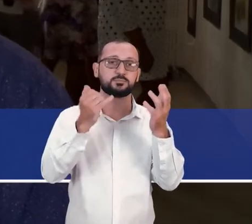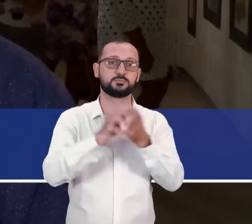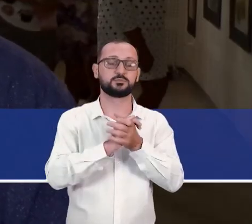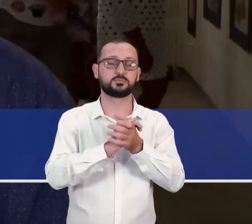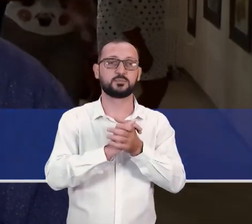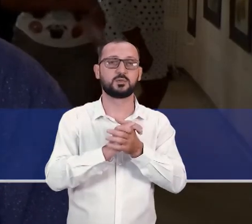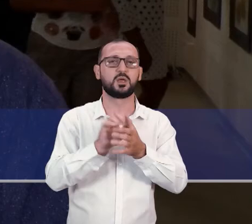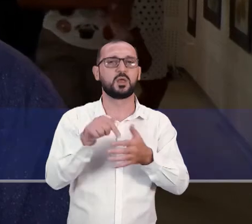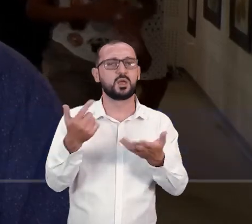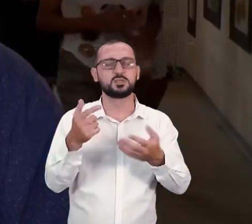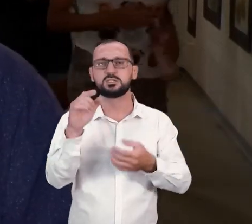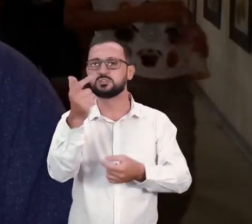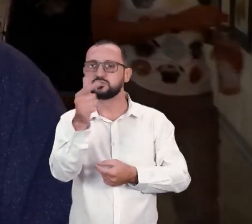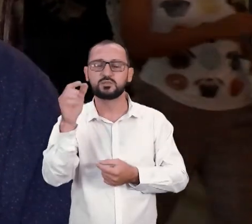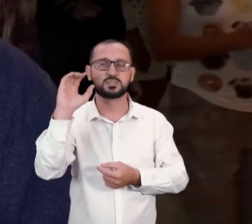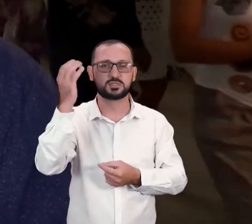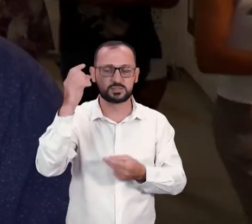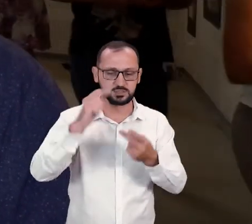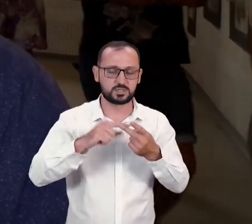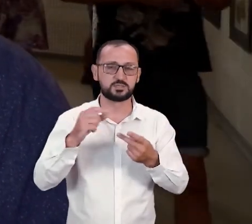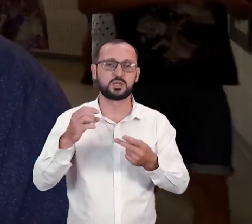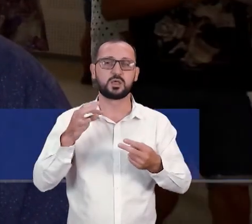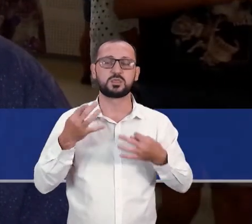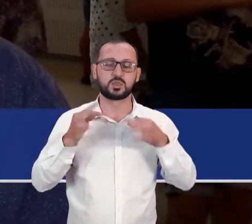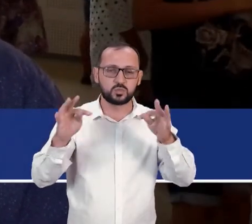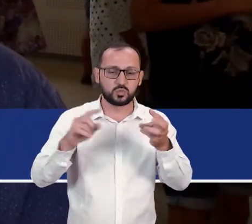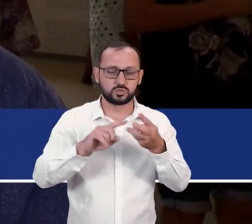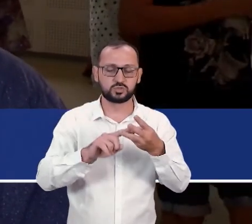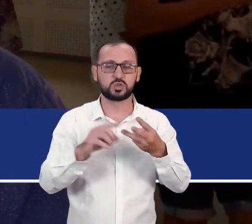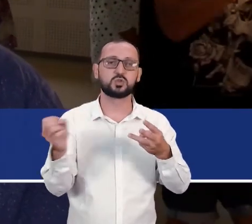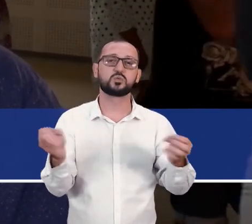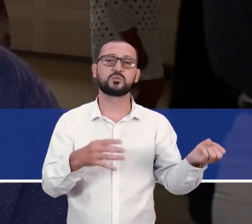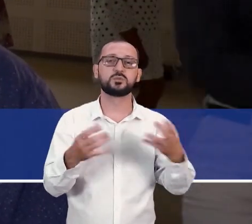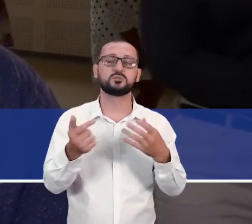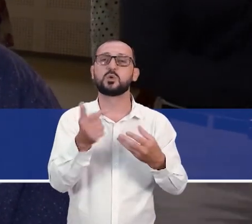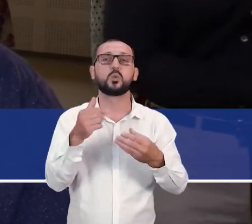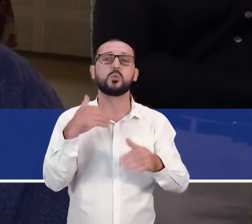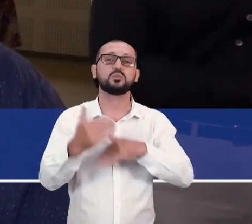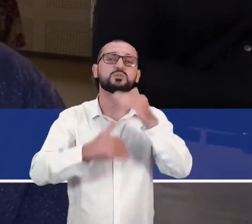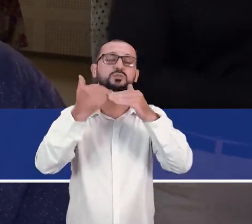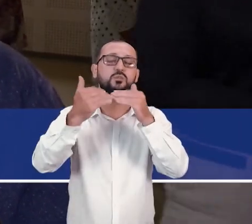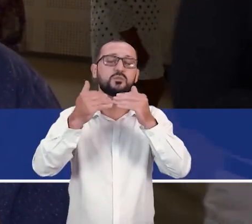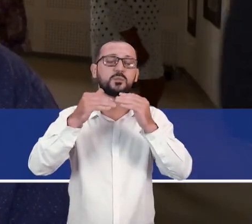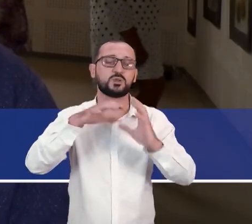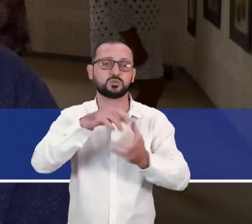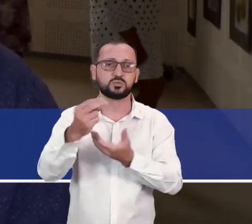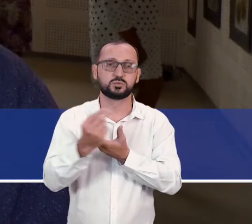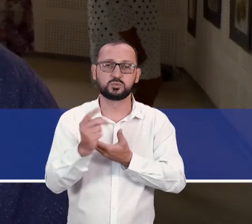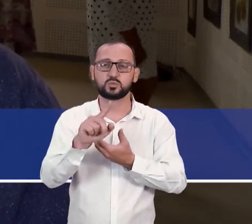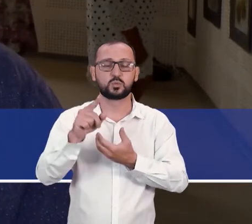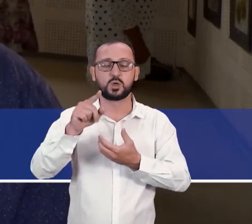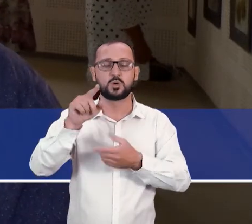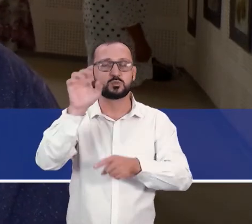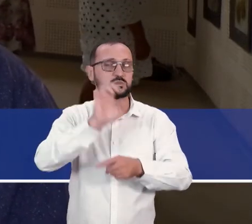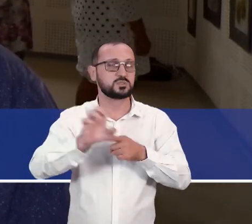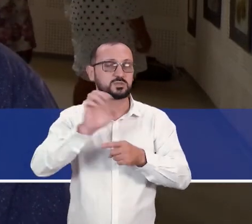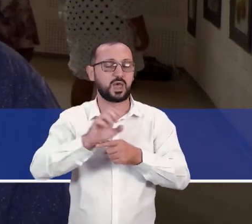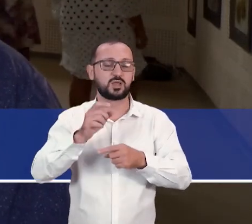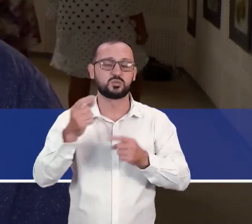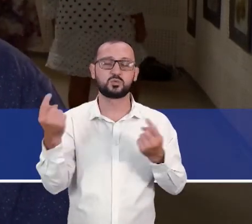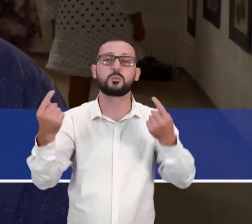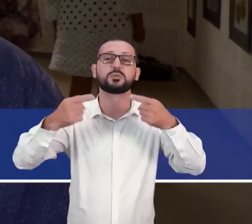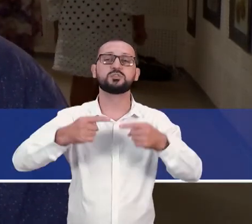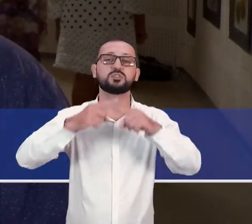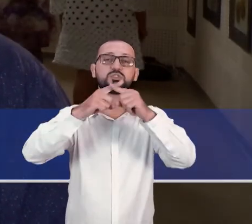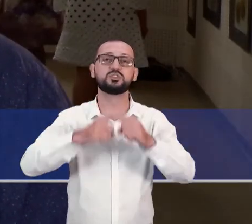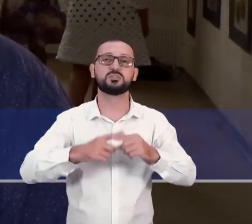produto. Sem ciência, sem tecnologia, sem inovação, não há desenvolvimento sustentável, não há um Estado competitivo, não há